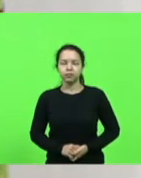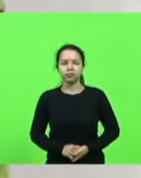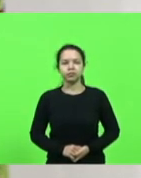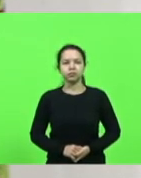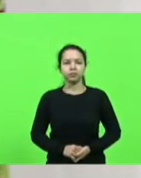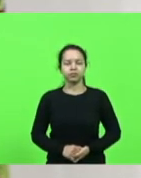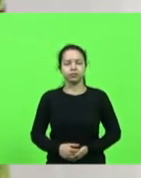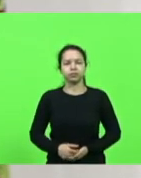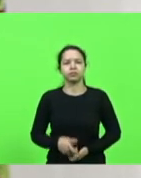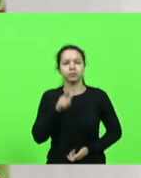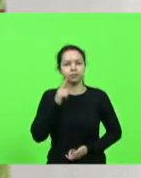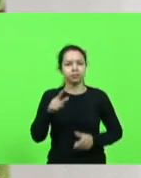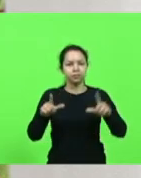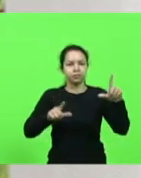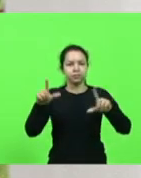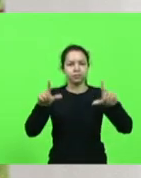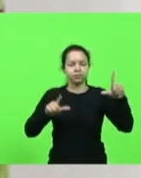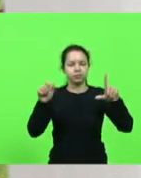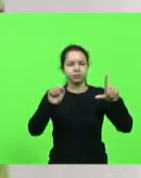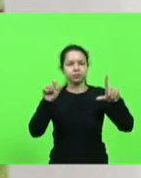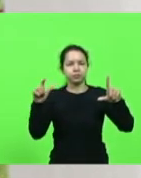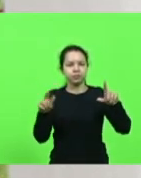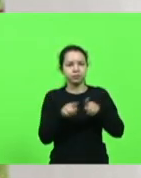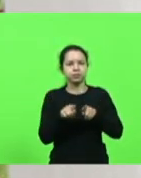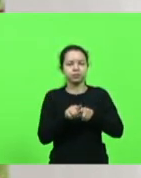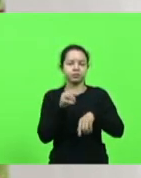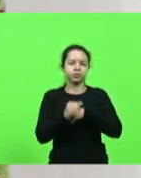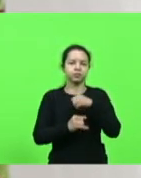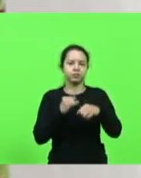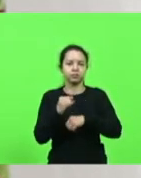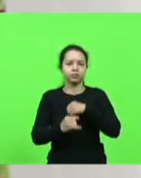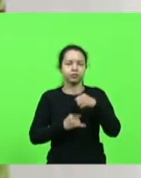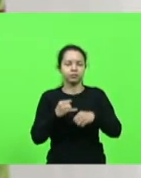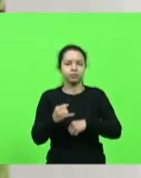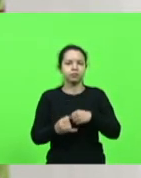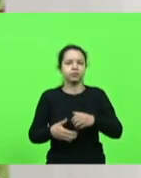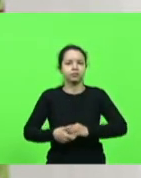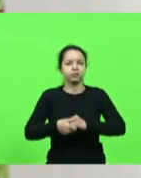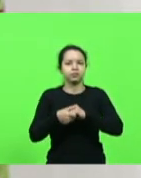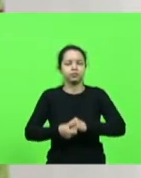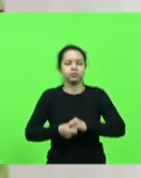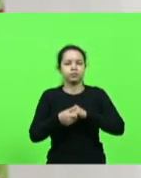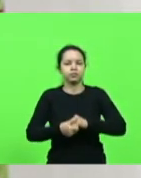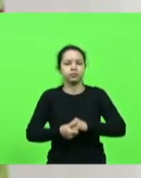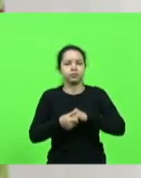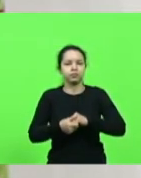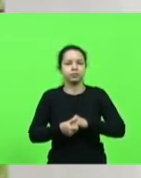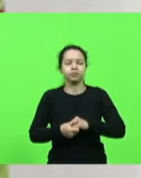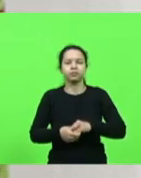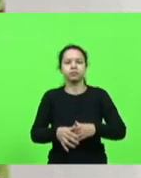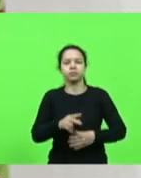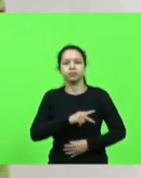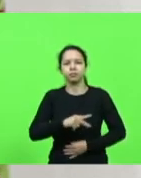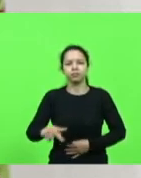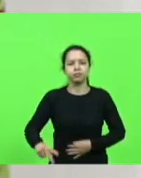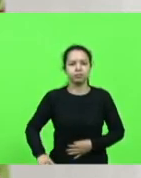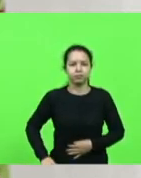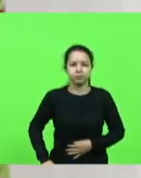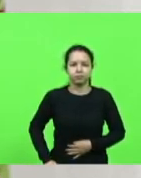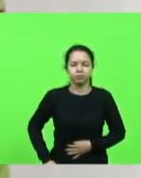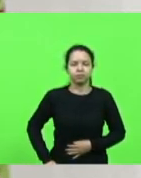Alesc, internautas, e cumprimento especial ao distinto público. Senhor presidente,